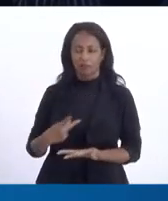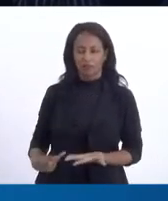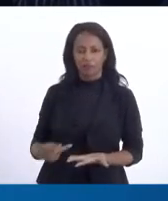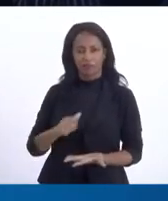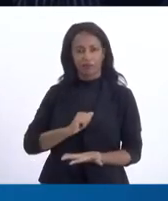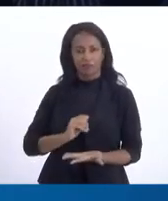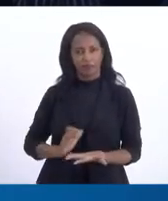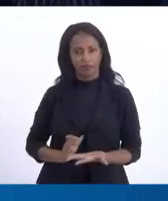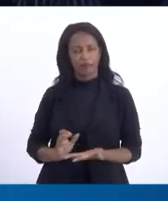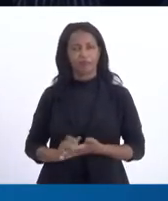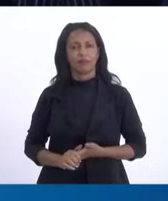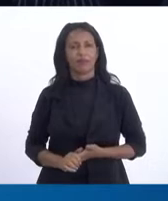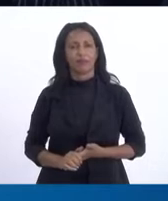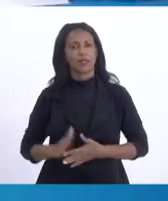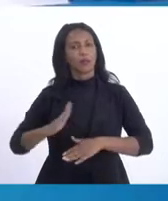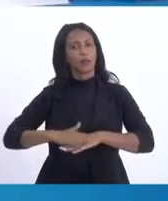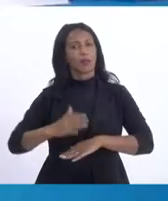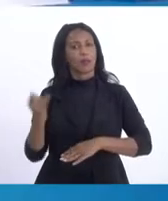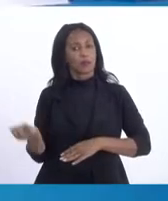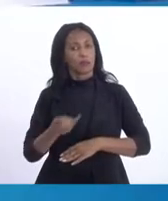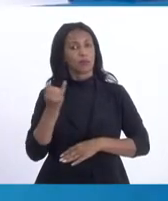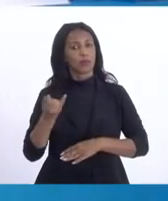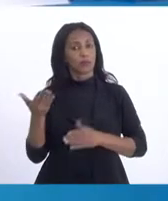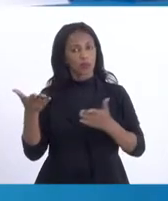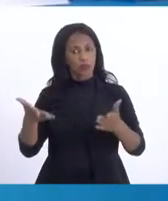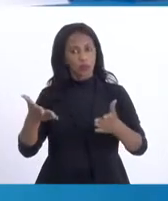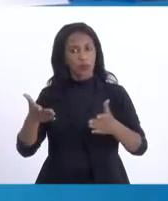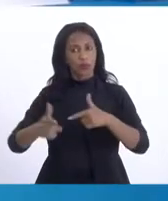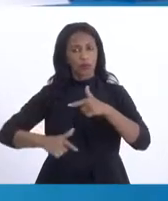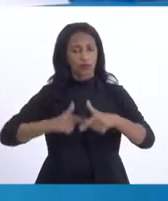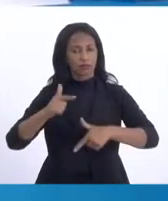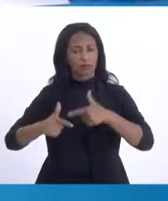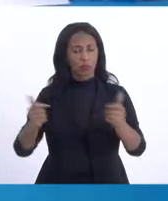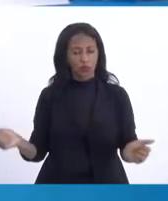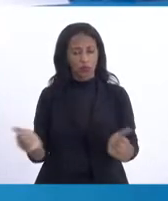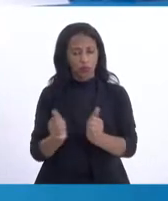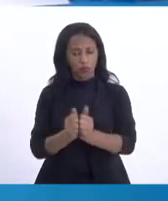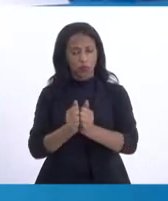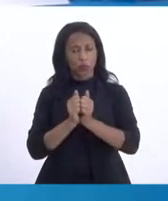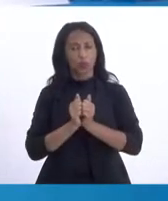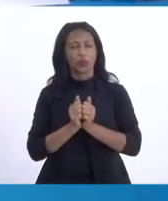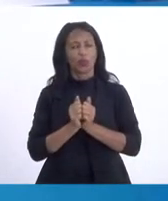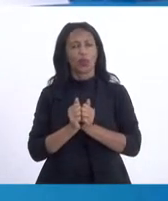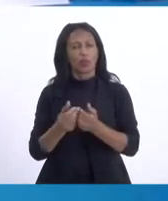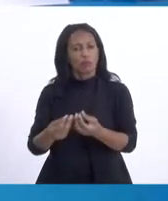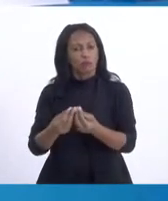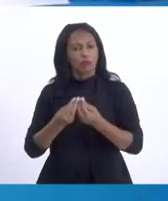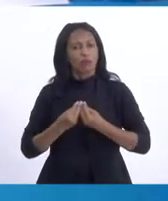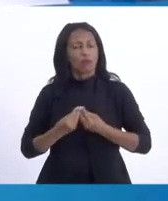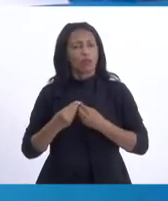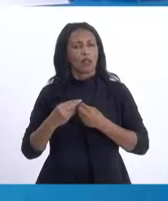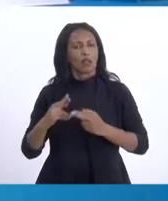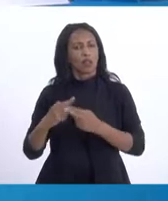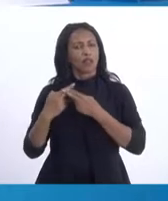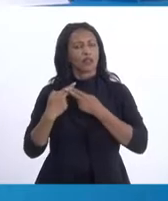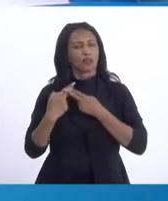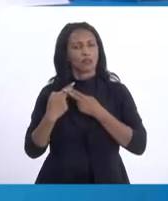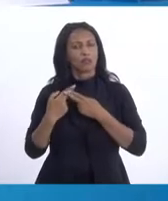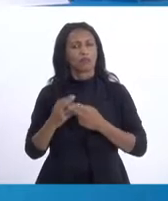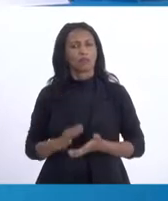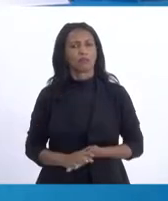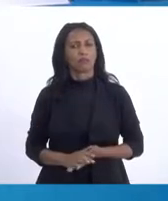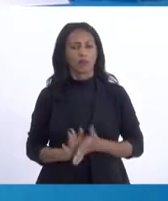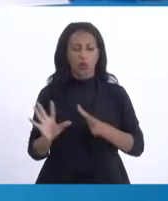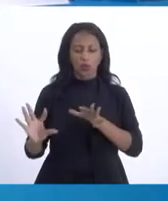André Siciliano, que o mais importante que o senhor está fazendo junto conosco é nos transmitir a responsabilidade